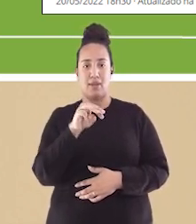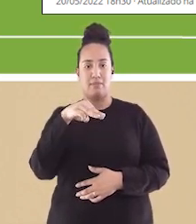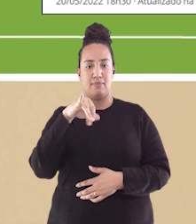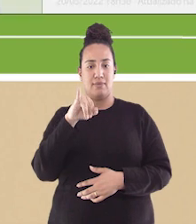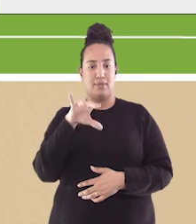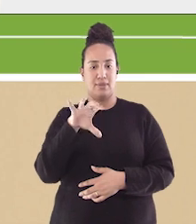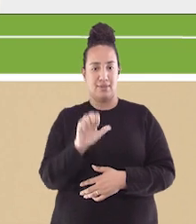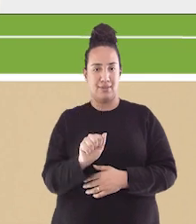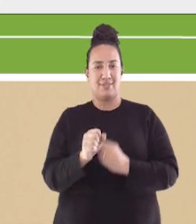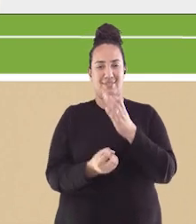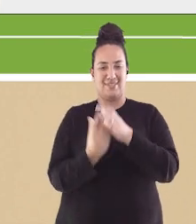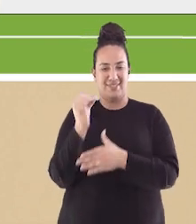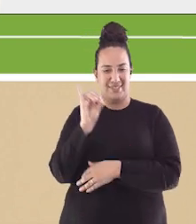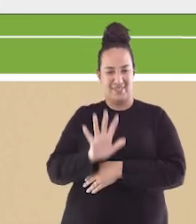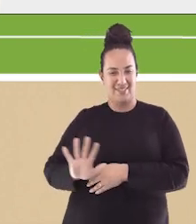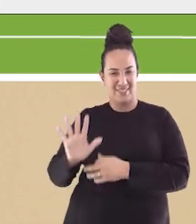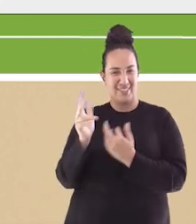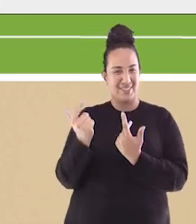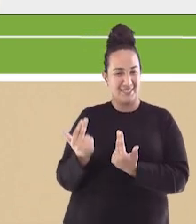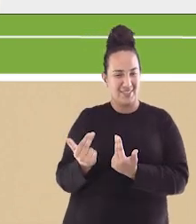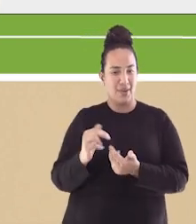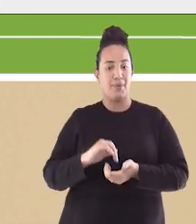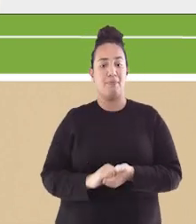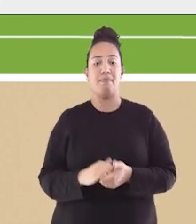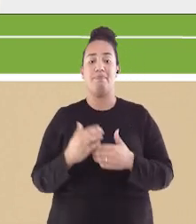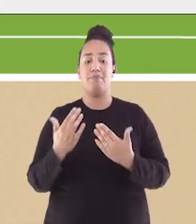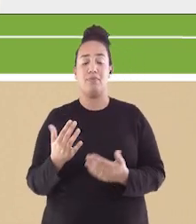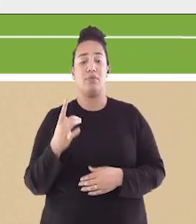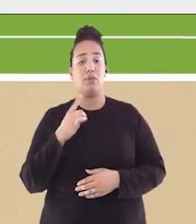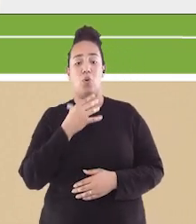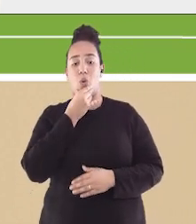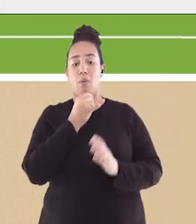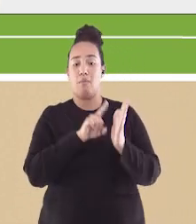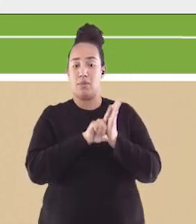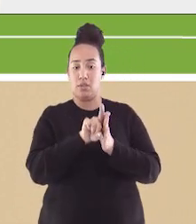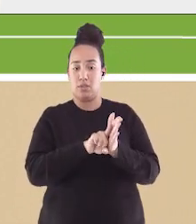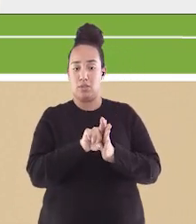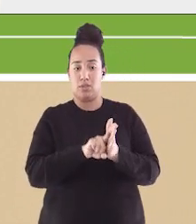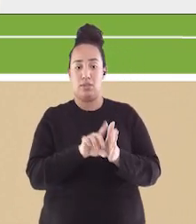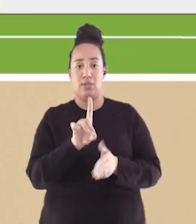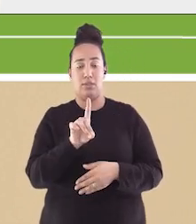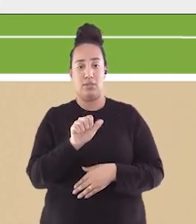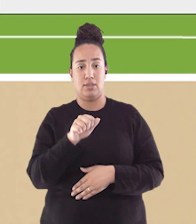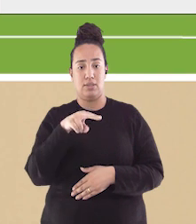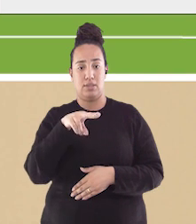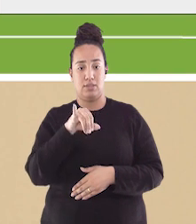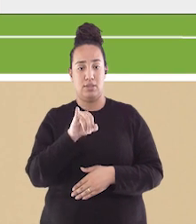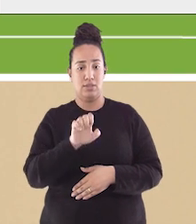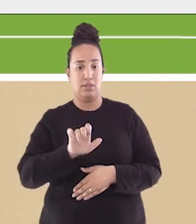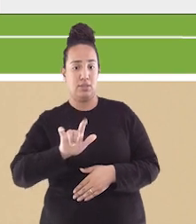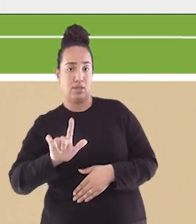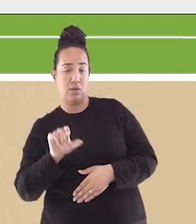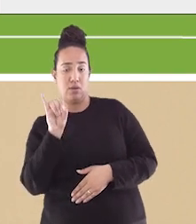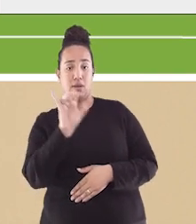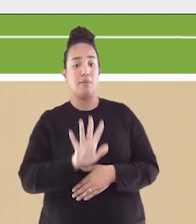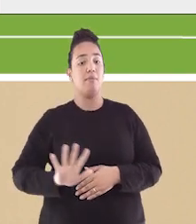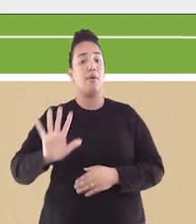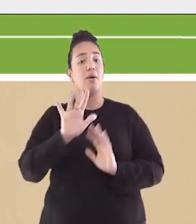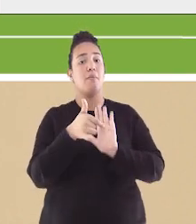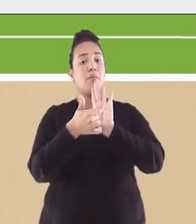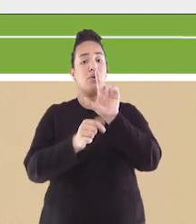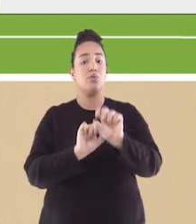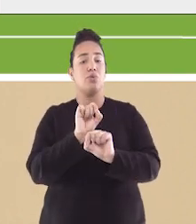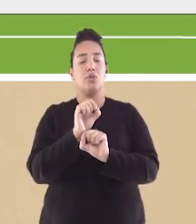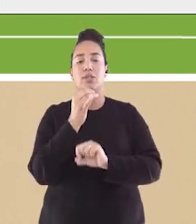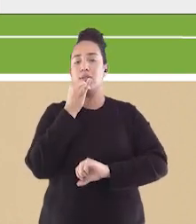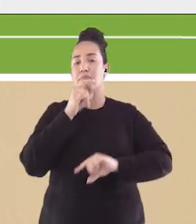trata? Bom, segundo o meteorologista Daniel Nassif, as imagens mostram o foco de queimada de algum material